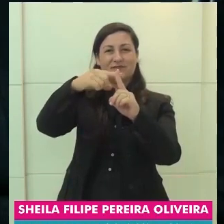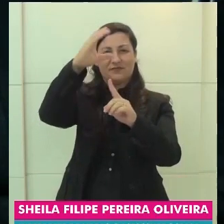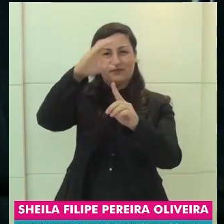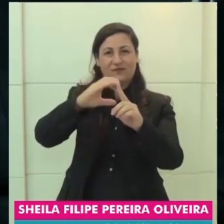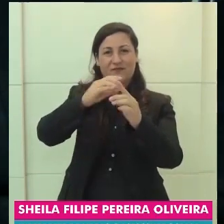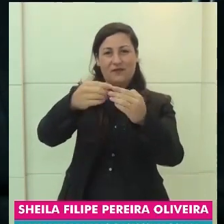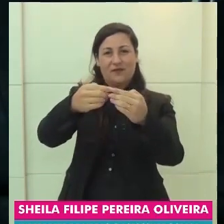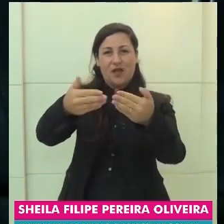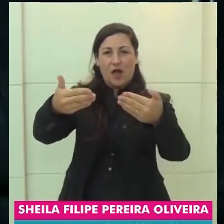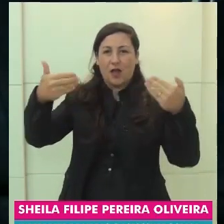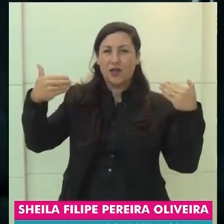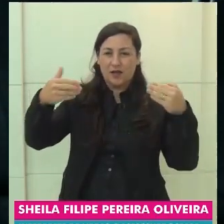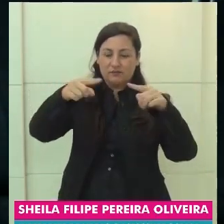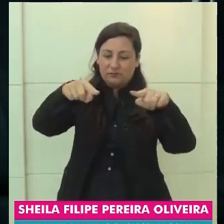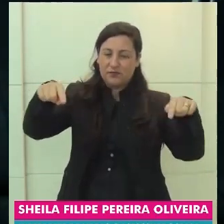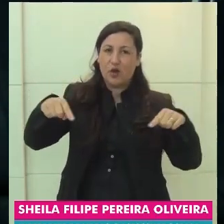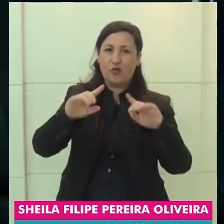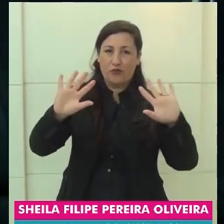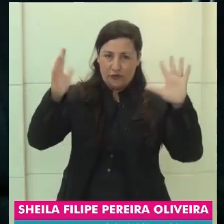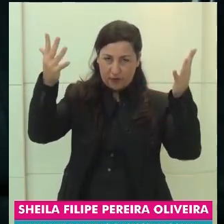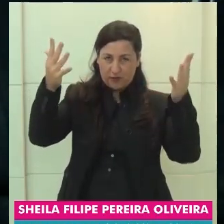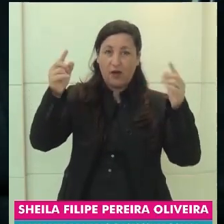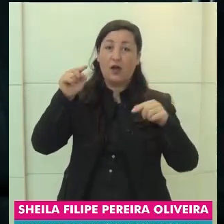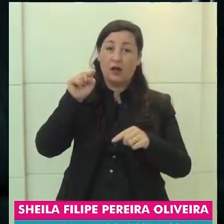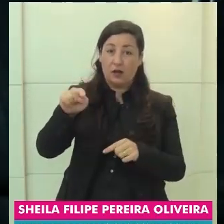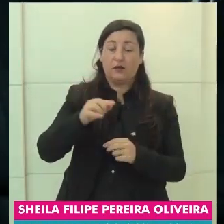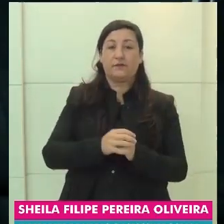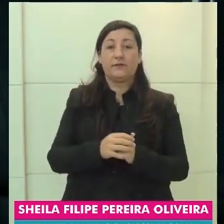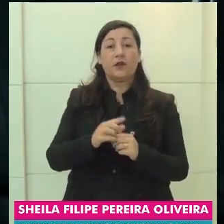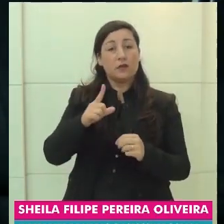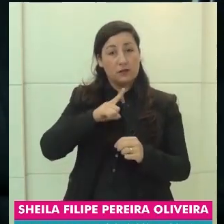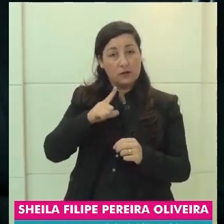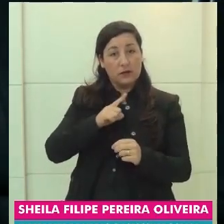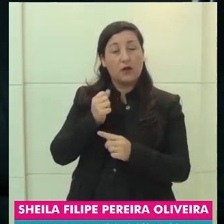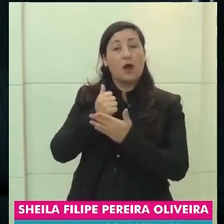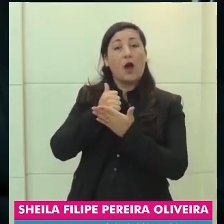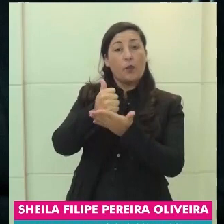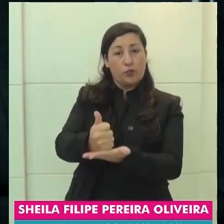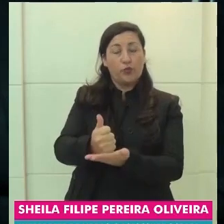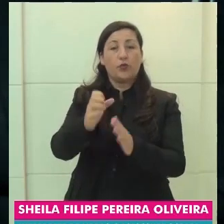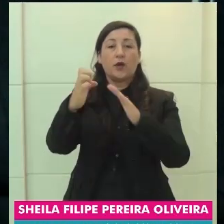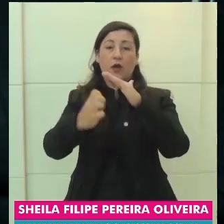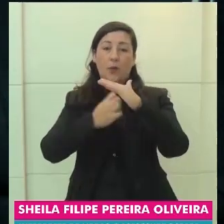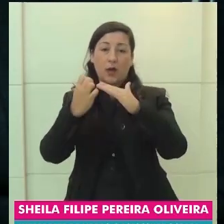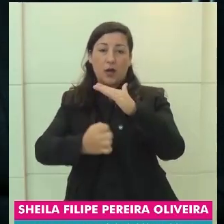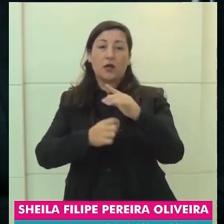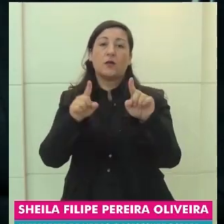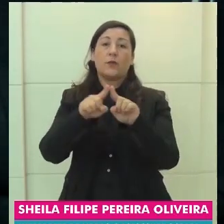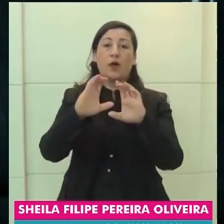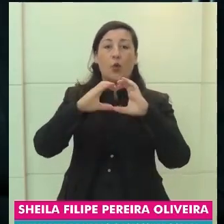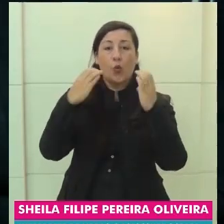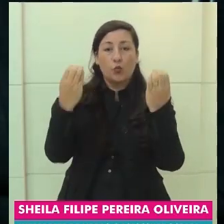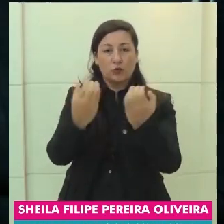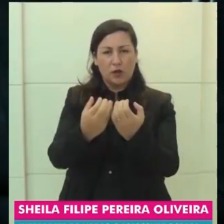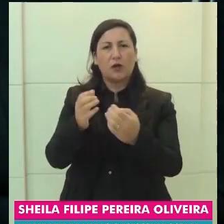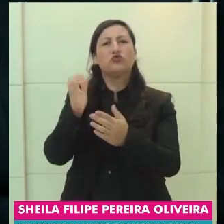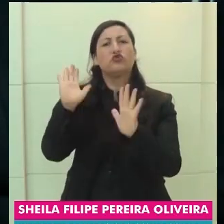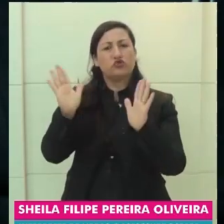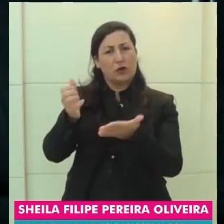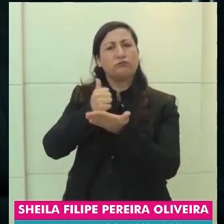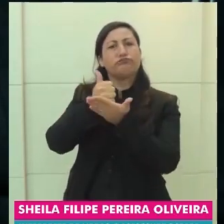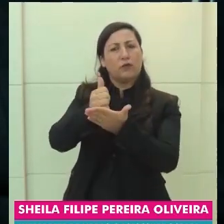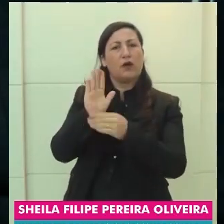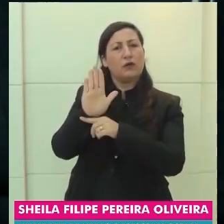a gente está tendo um apoio grande das empresas e da comunidade. Nós temos que muito agradecer, sabe?